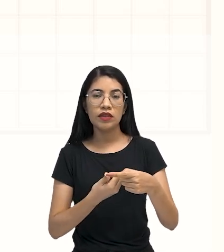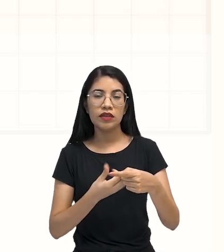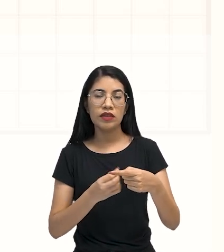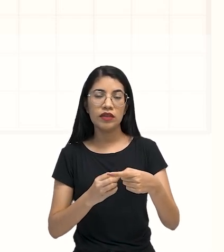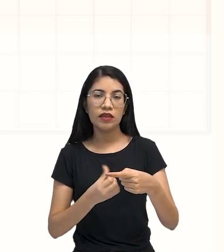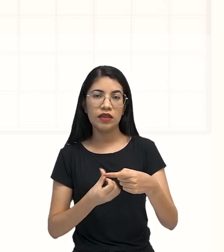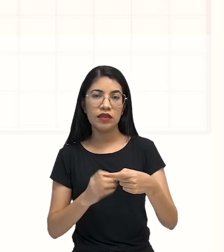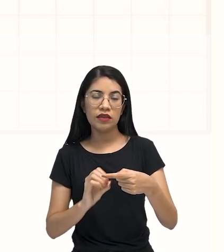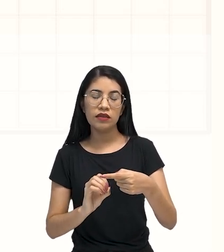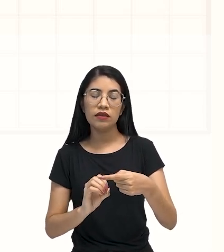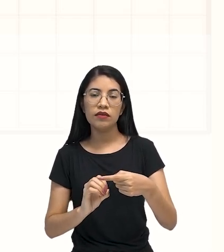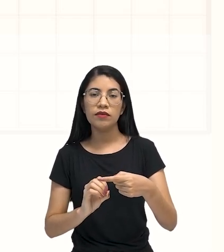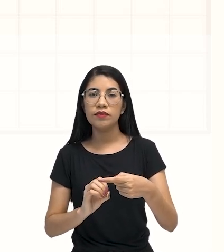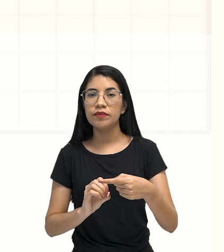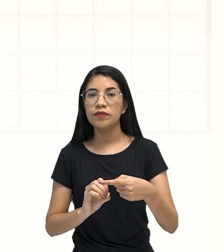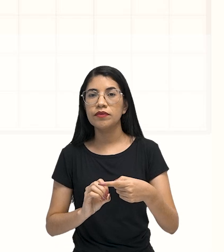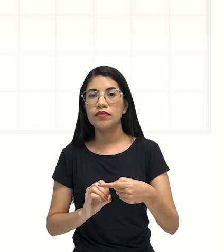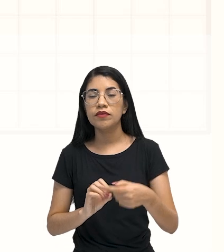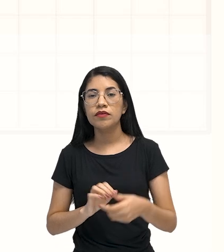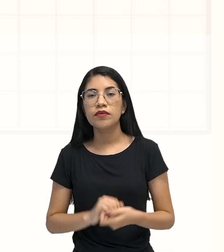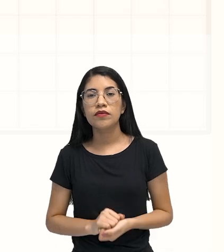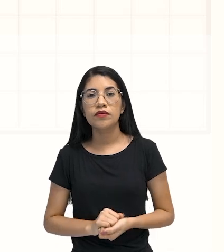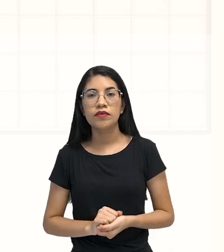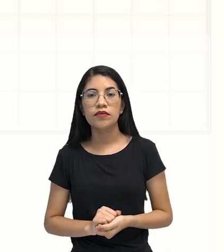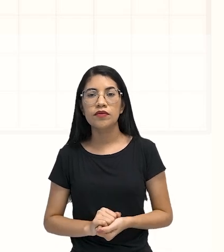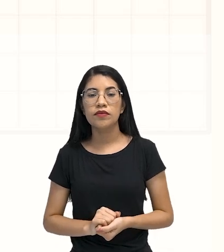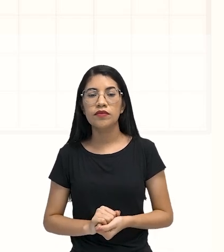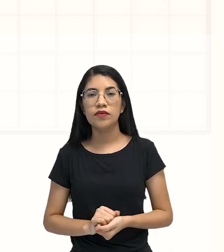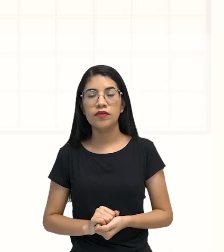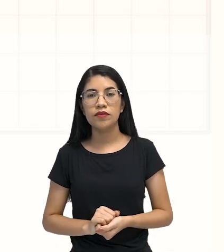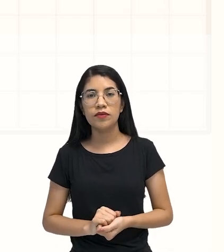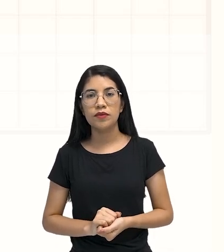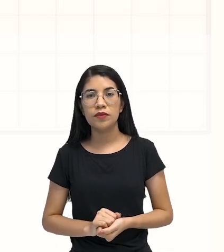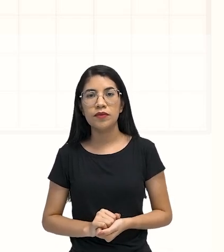160, tá? Porque foram